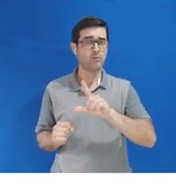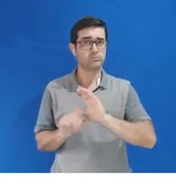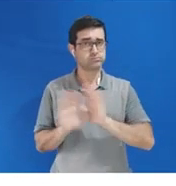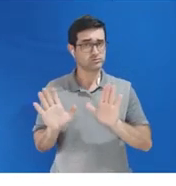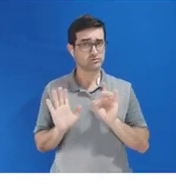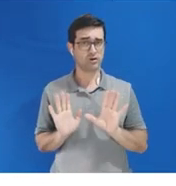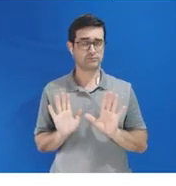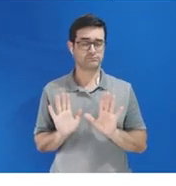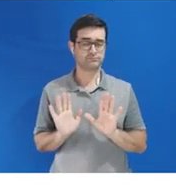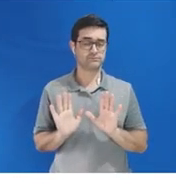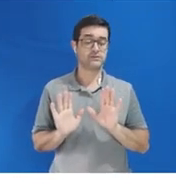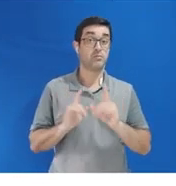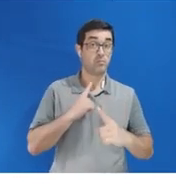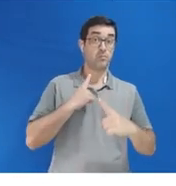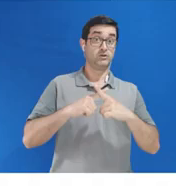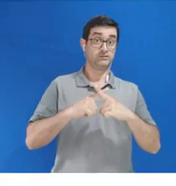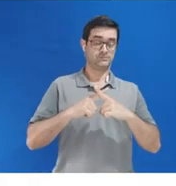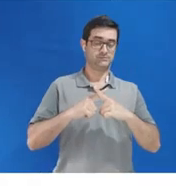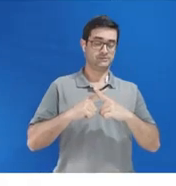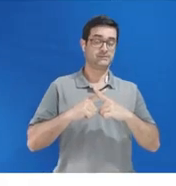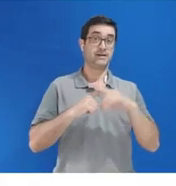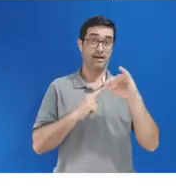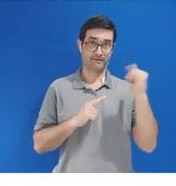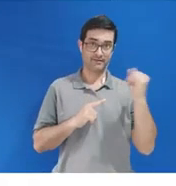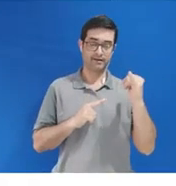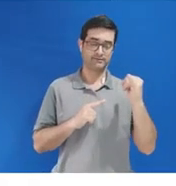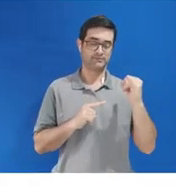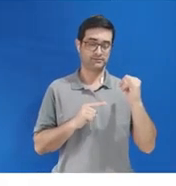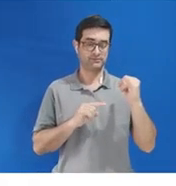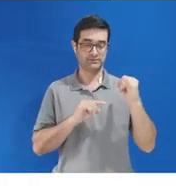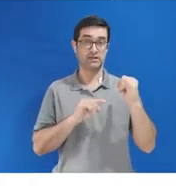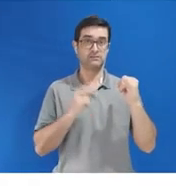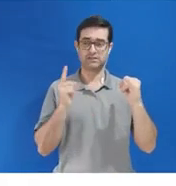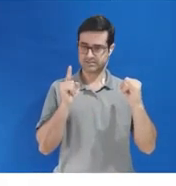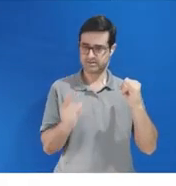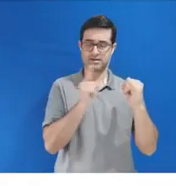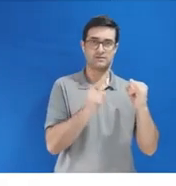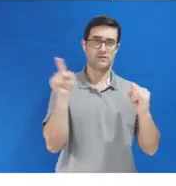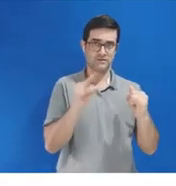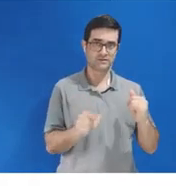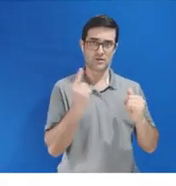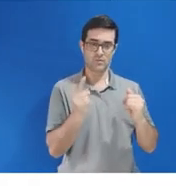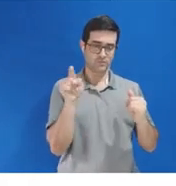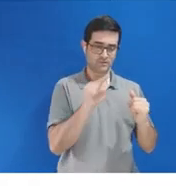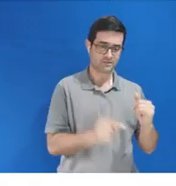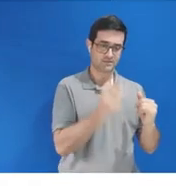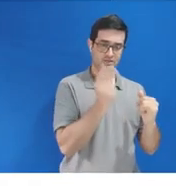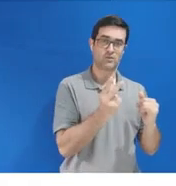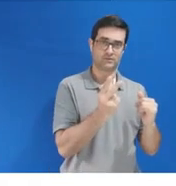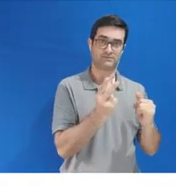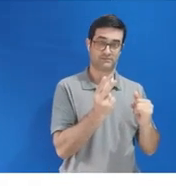espécies, que multiplica a carga das duas, multiplicar a carga de cada uma, né, do cátion e do